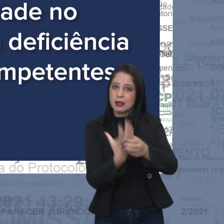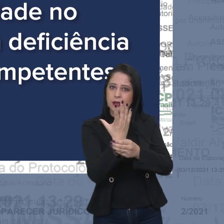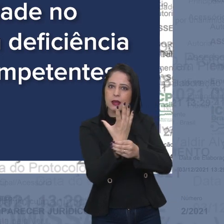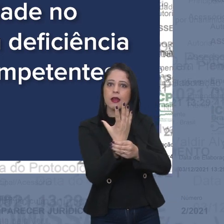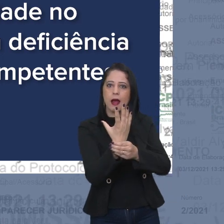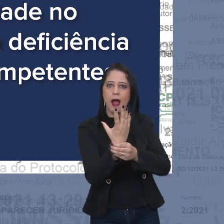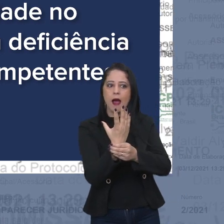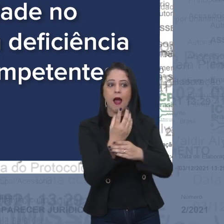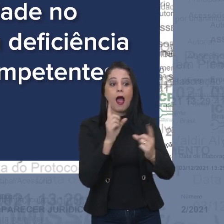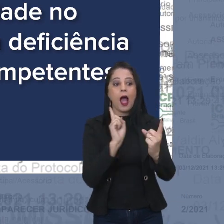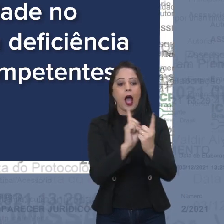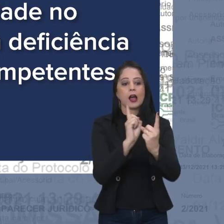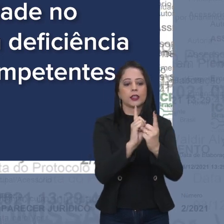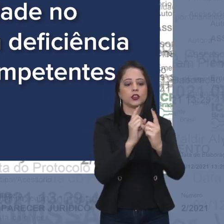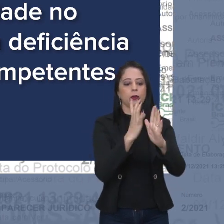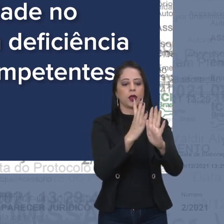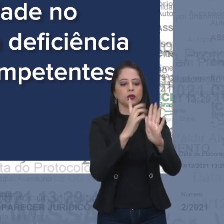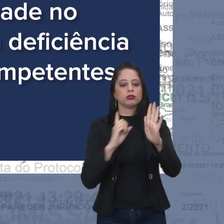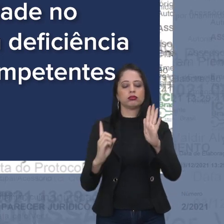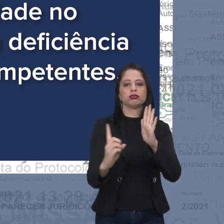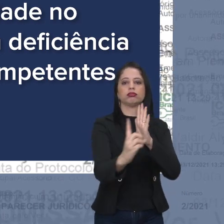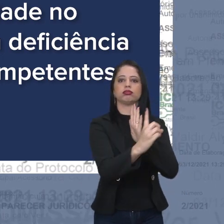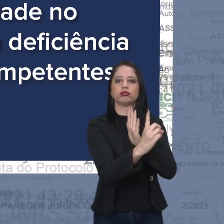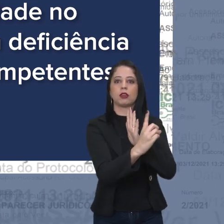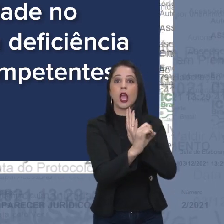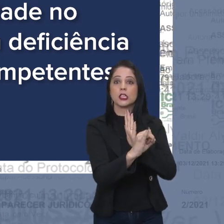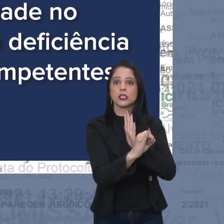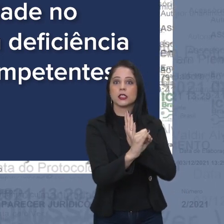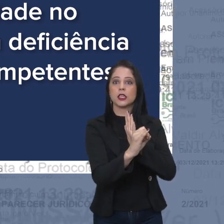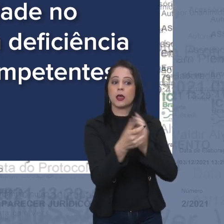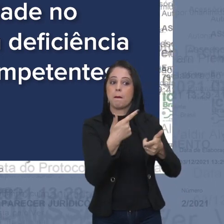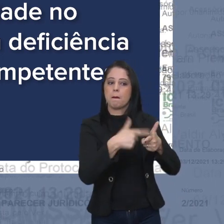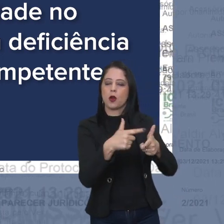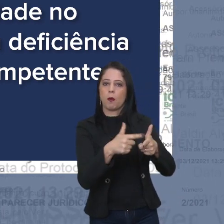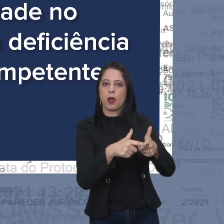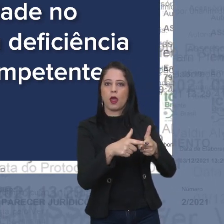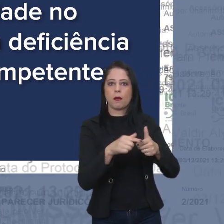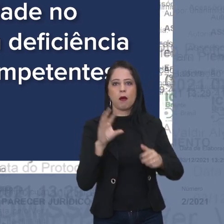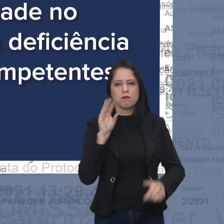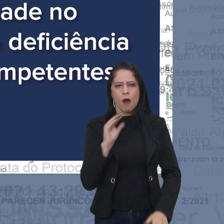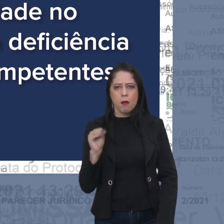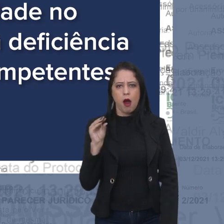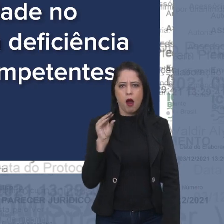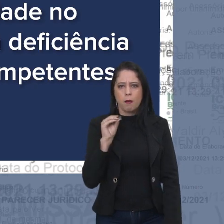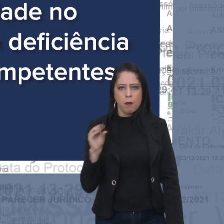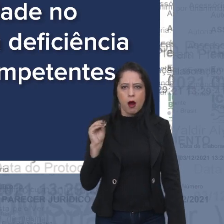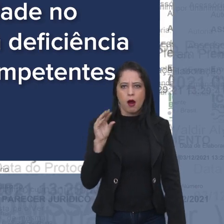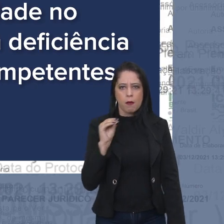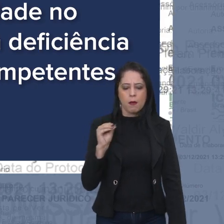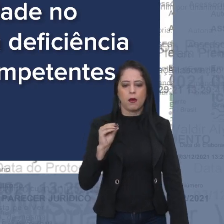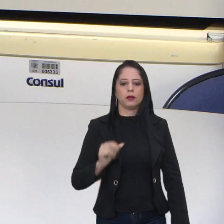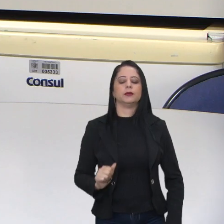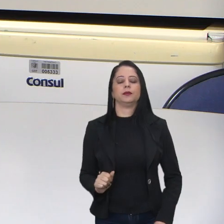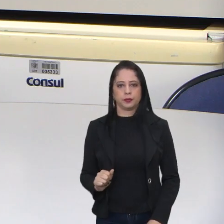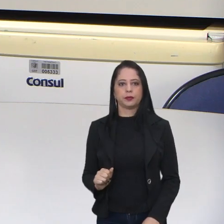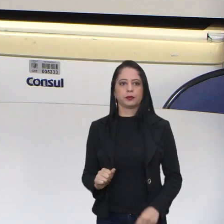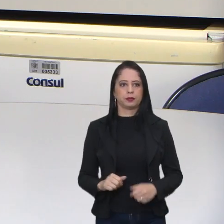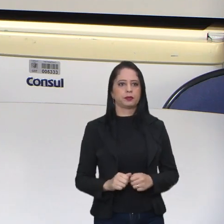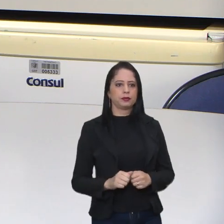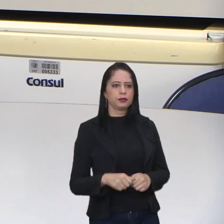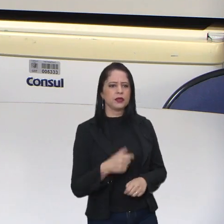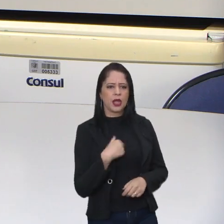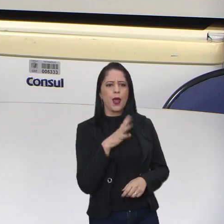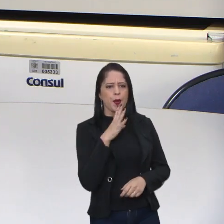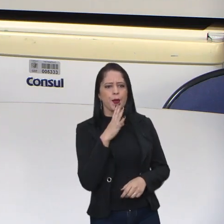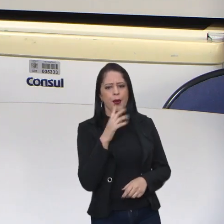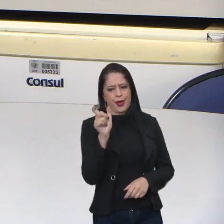autoriza a prefeitura é estabelecer prioridade no atendimento fonoaudiológico para aqueles que sofrem com a gagueira uma pessoa